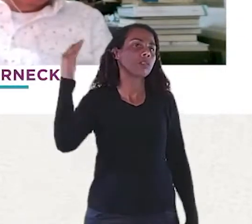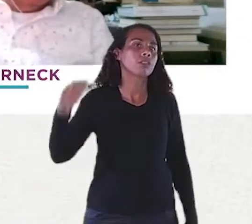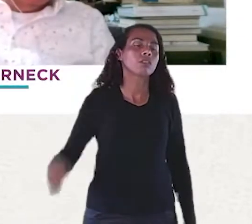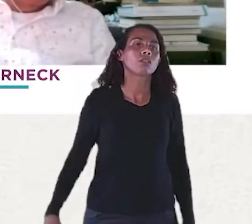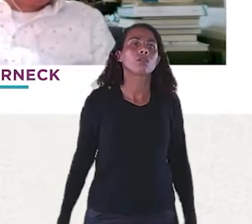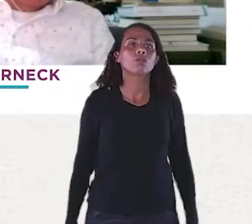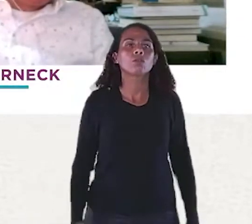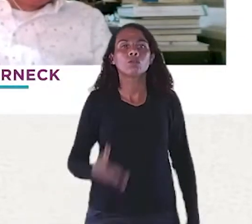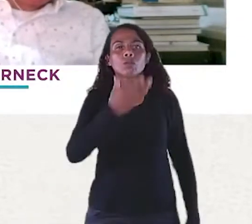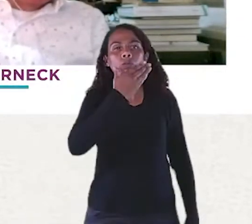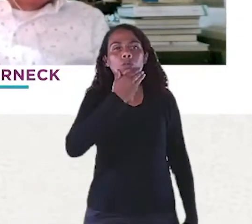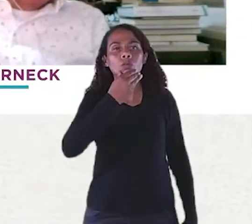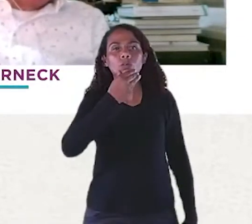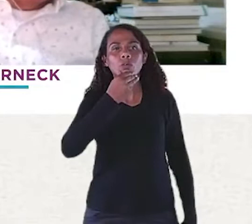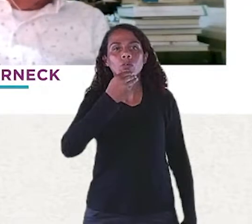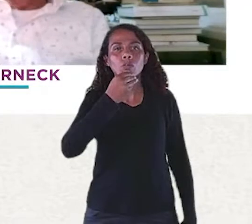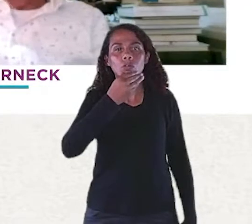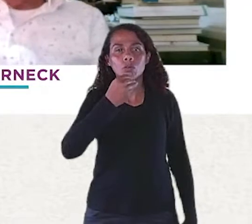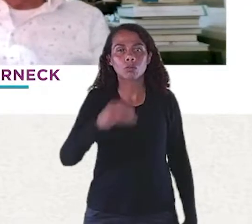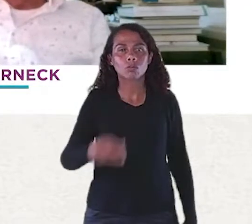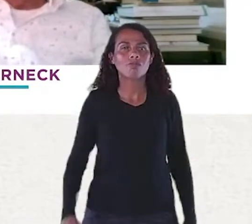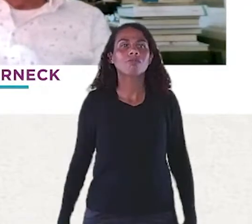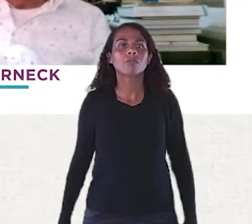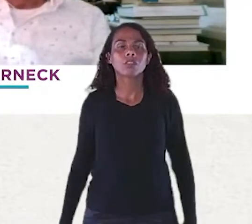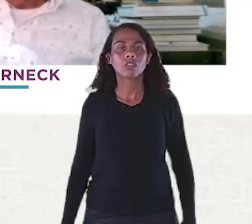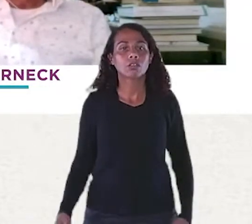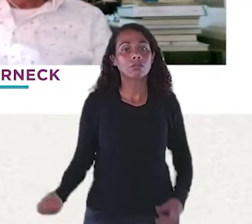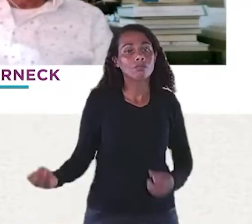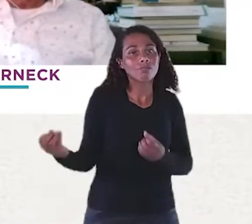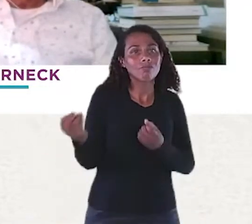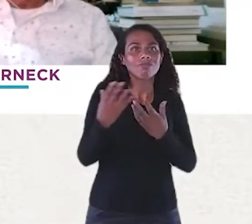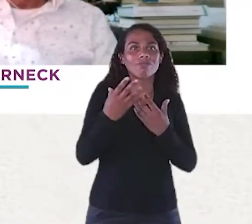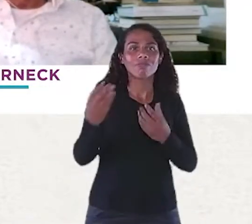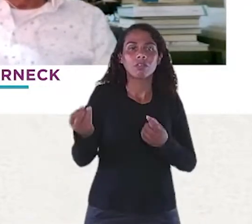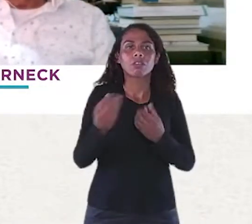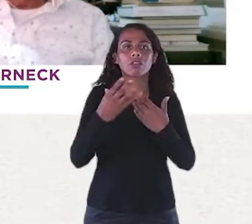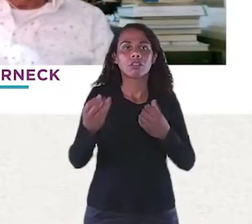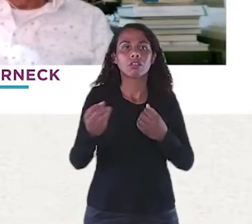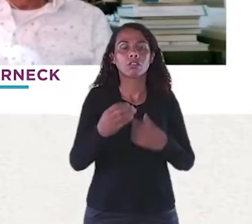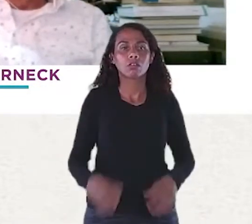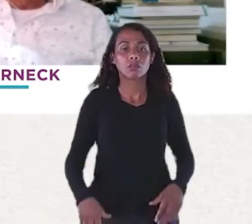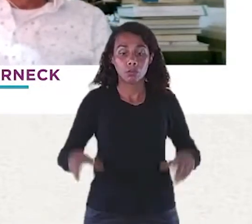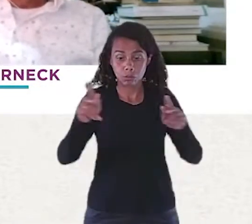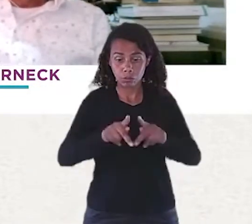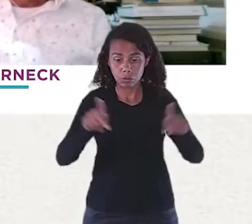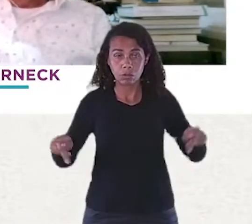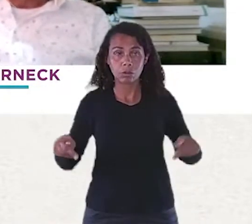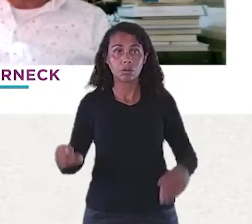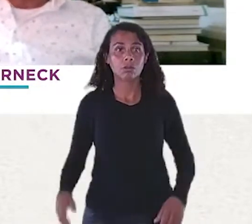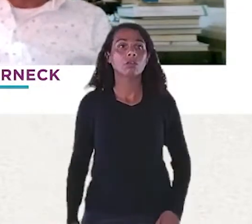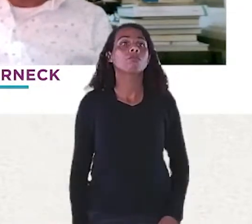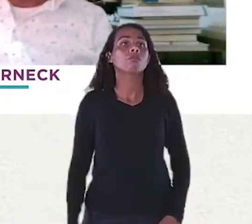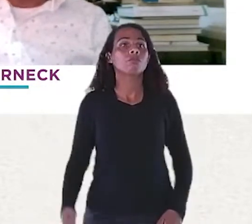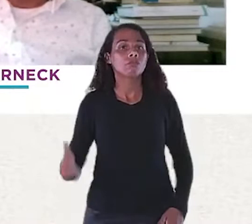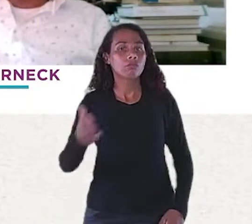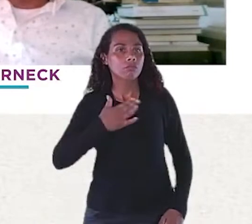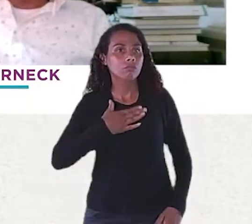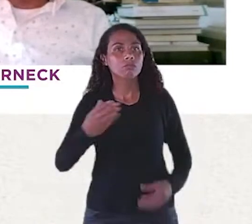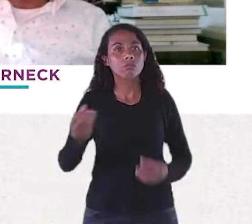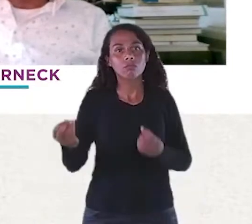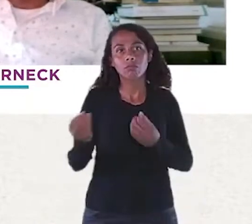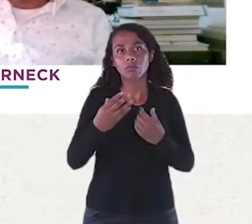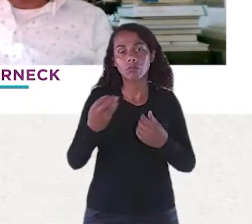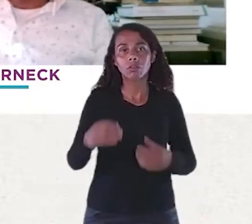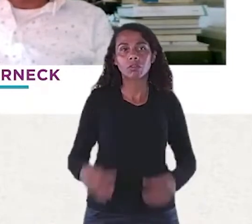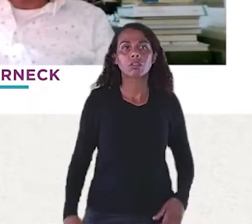cara que ele não dava uma coisa dele por concluída. Pra você ter uma ideia, o Otto